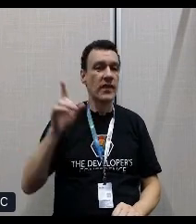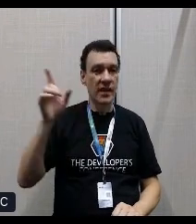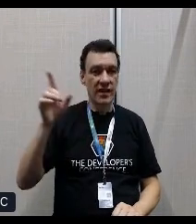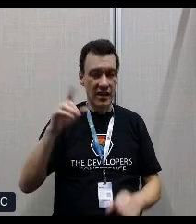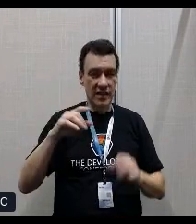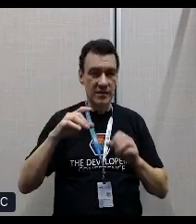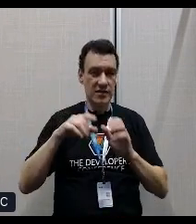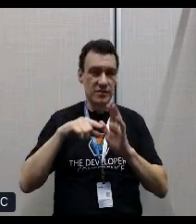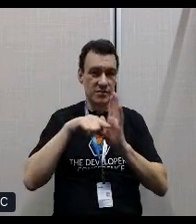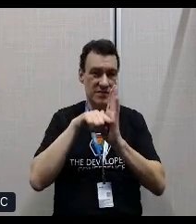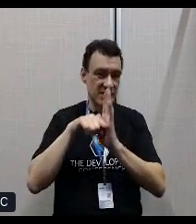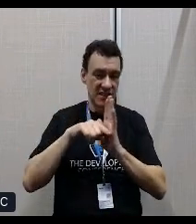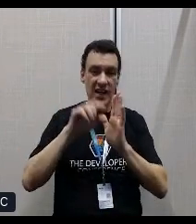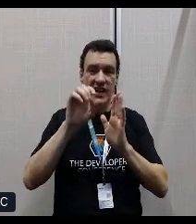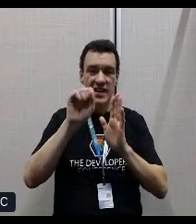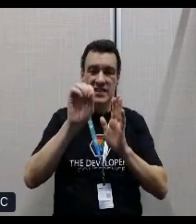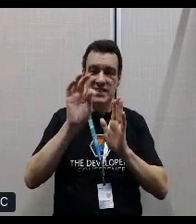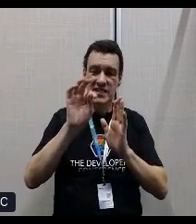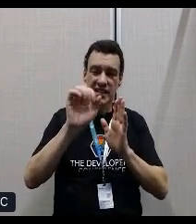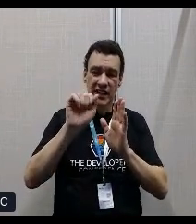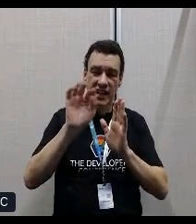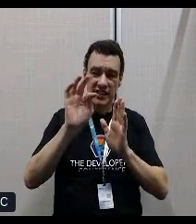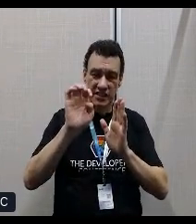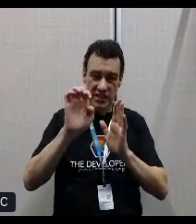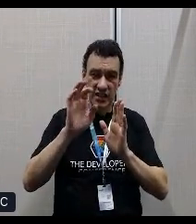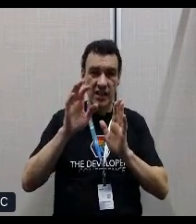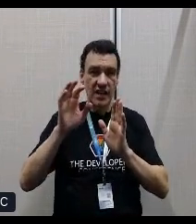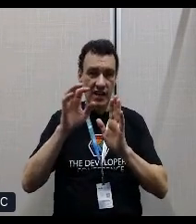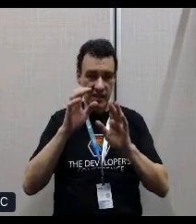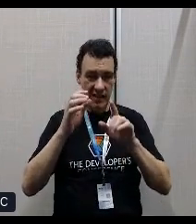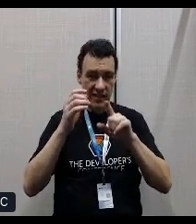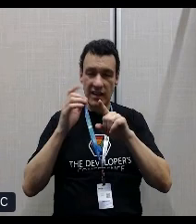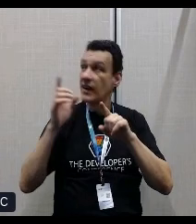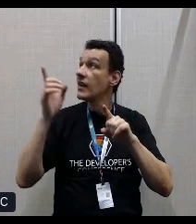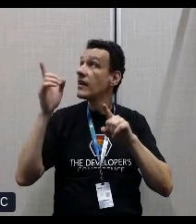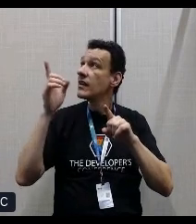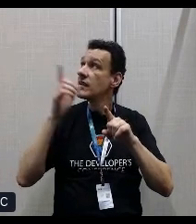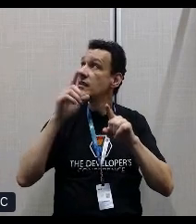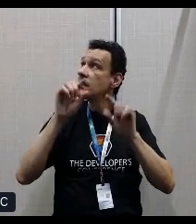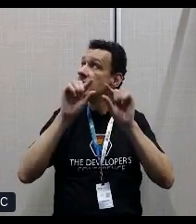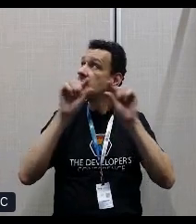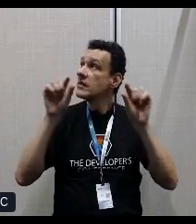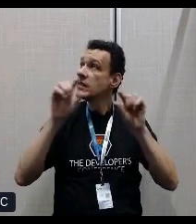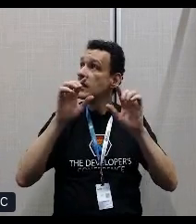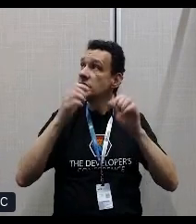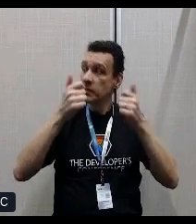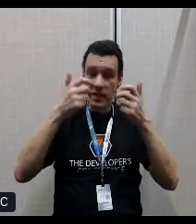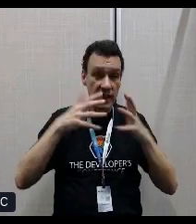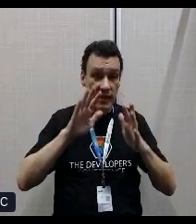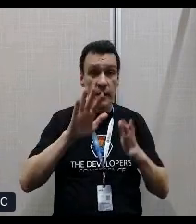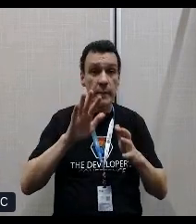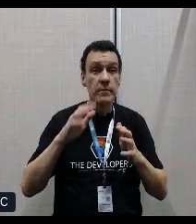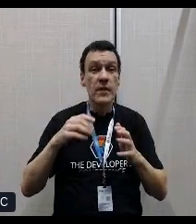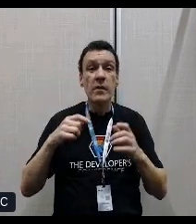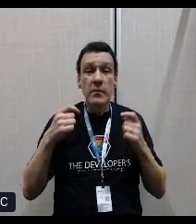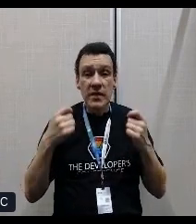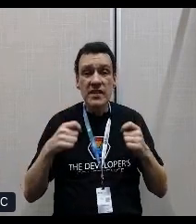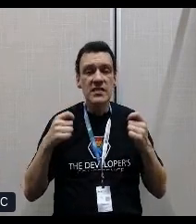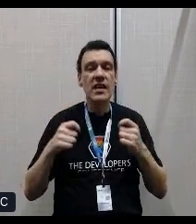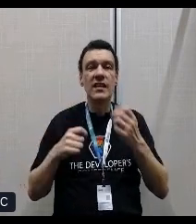Nature, é necessário um investimento de 8 trilhões na natureza nas próximas 3 décadas para enfrentar com sucesso